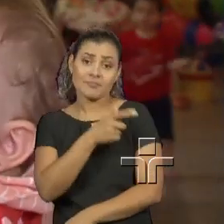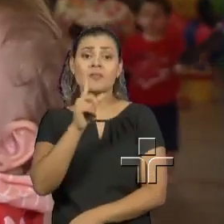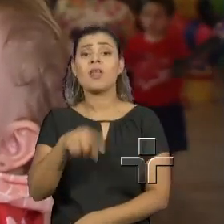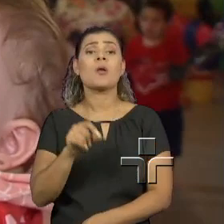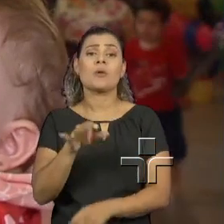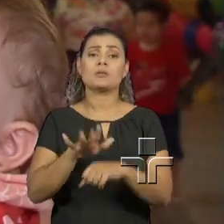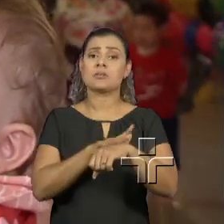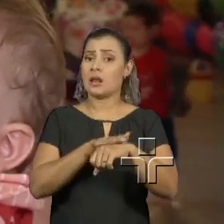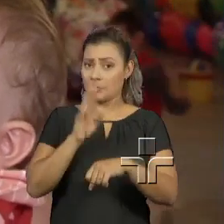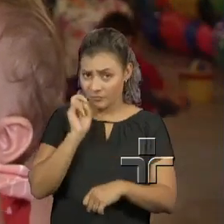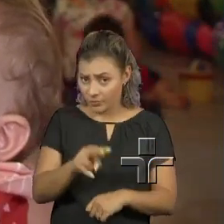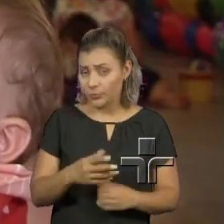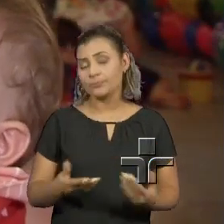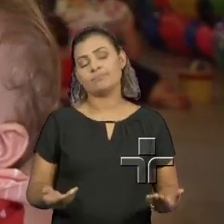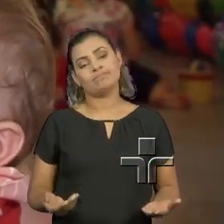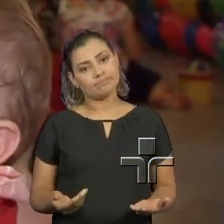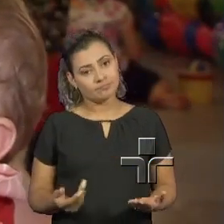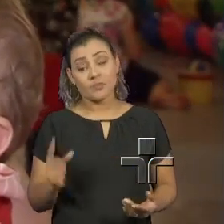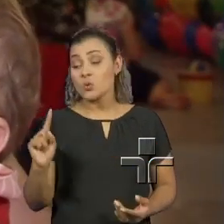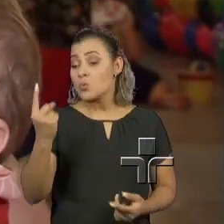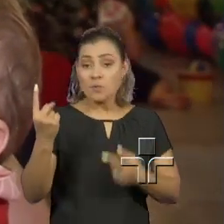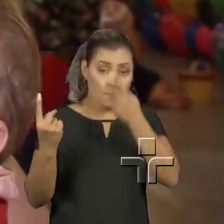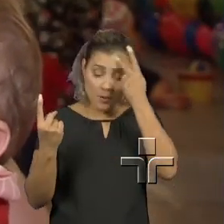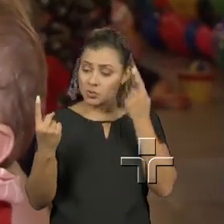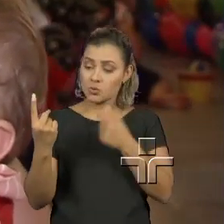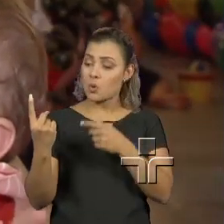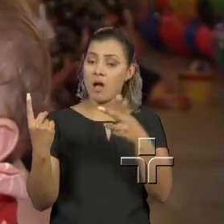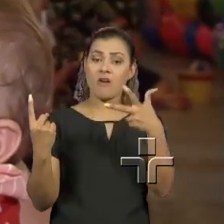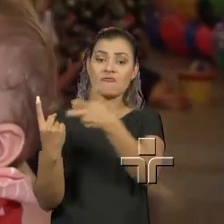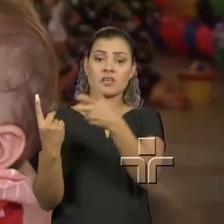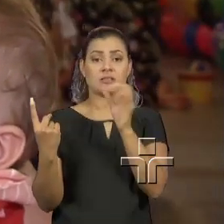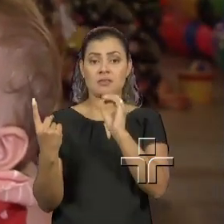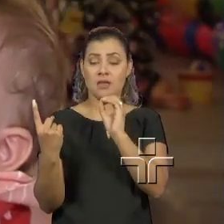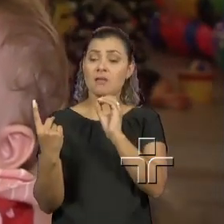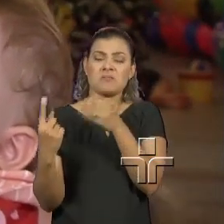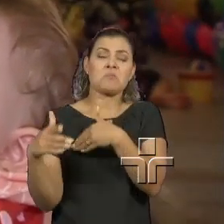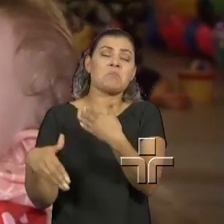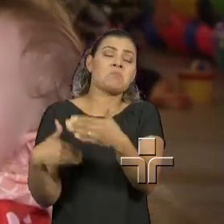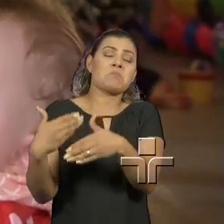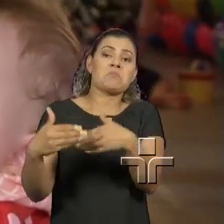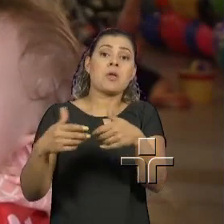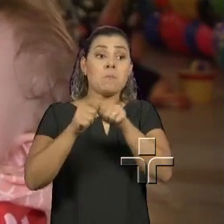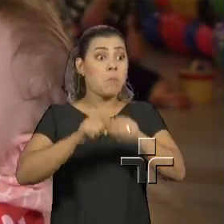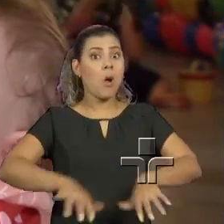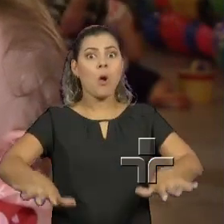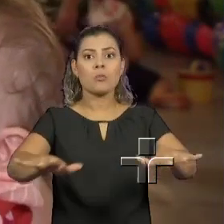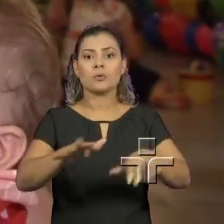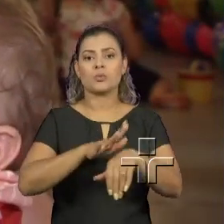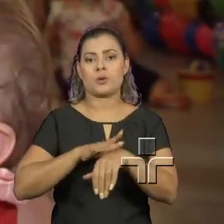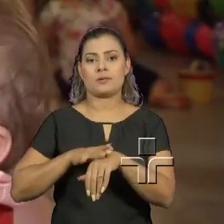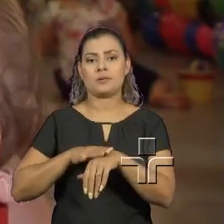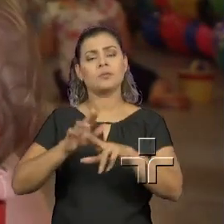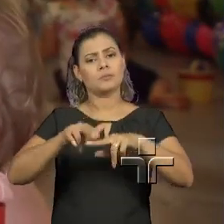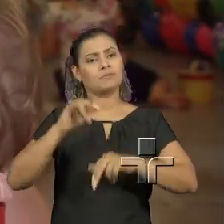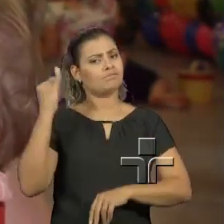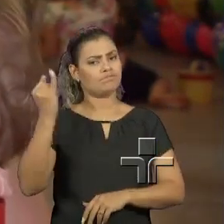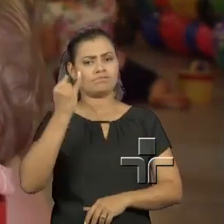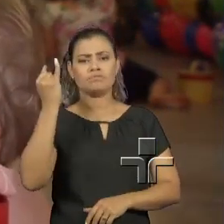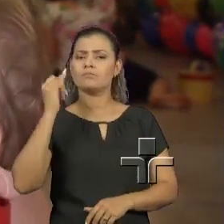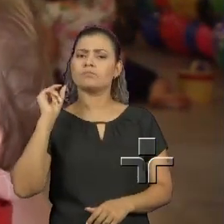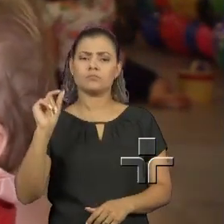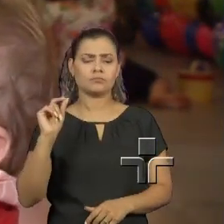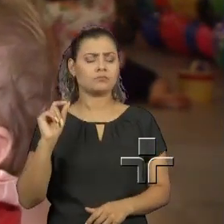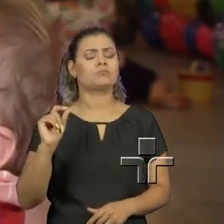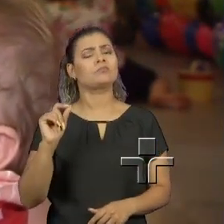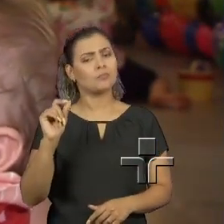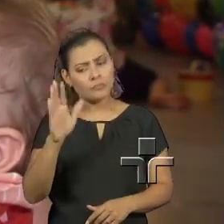caso do sarampo, né? É uma pessoa que não vacinou, foi deixando, e aí virou essa epidemia. Então é importante,